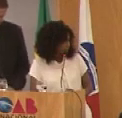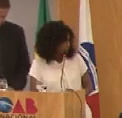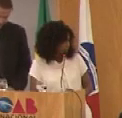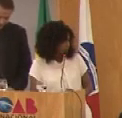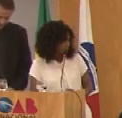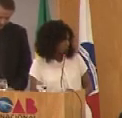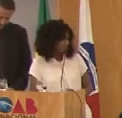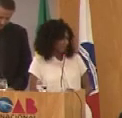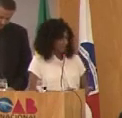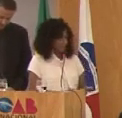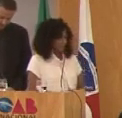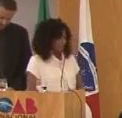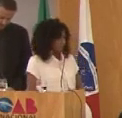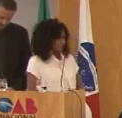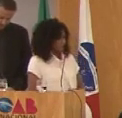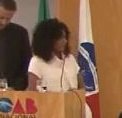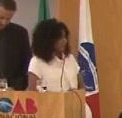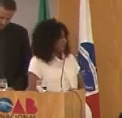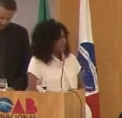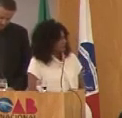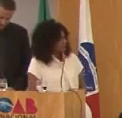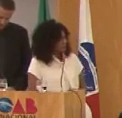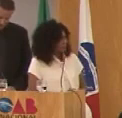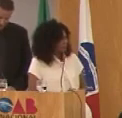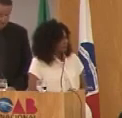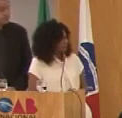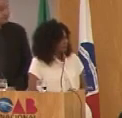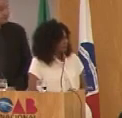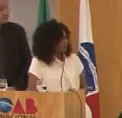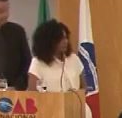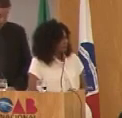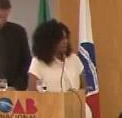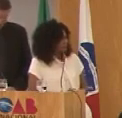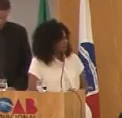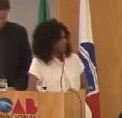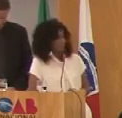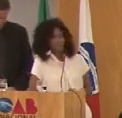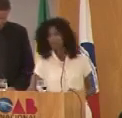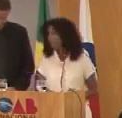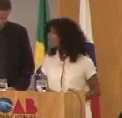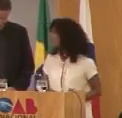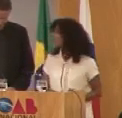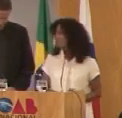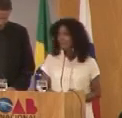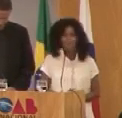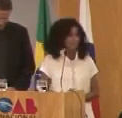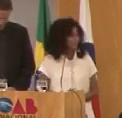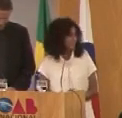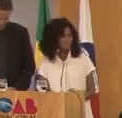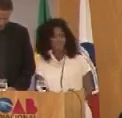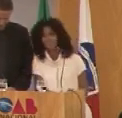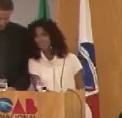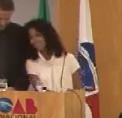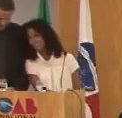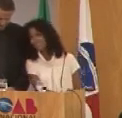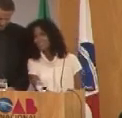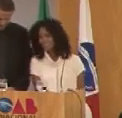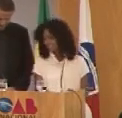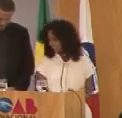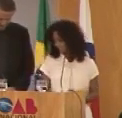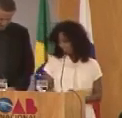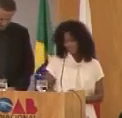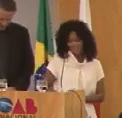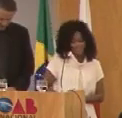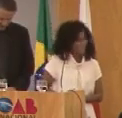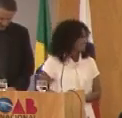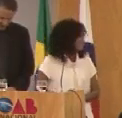Bom dia a todas e todos. Bom dia. Gostaria de agradecer a oportunidade de ocupar este espaço com diferentes